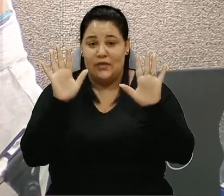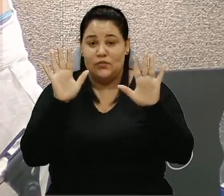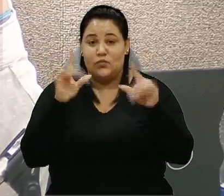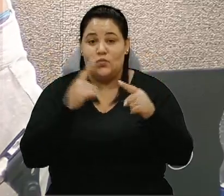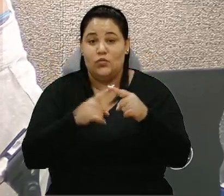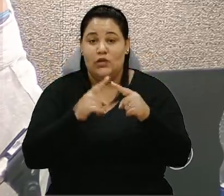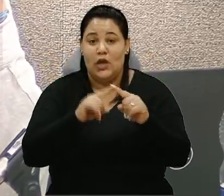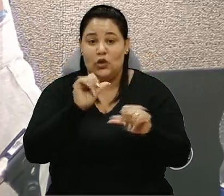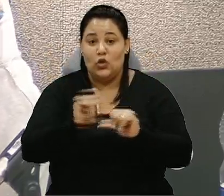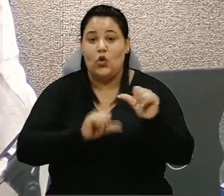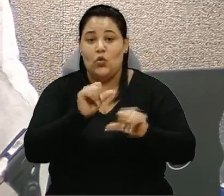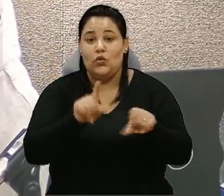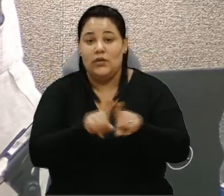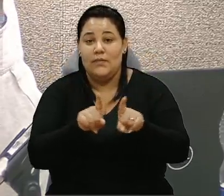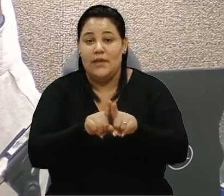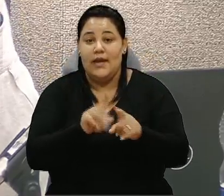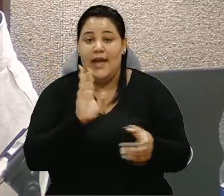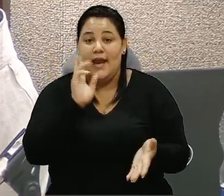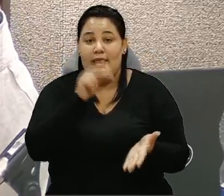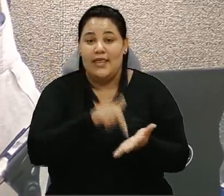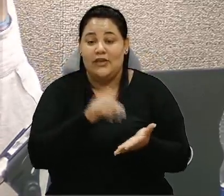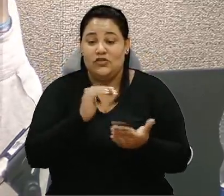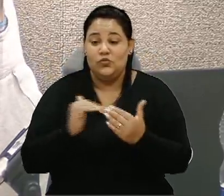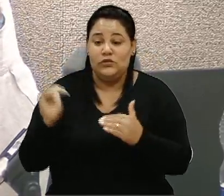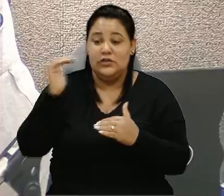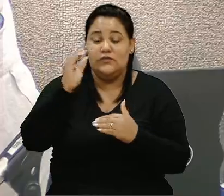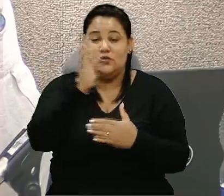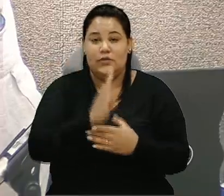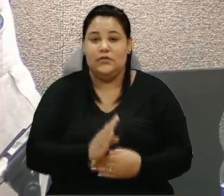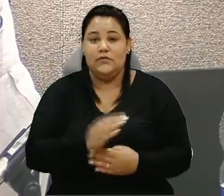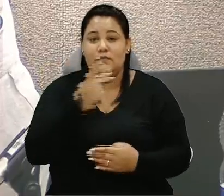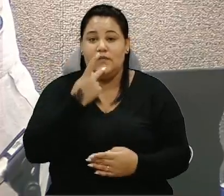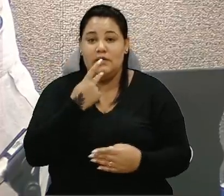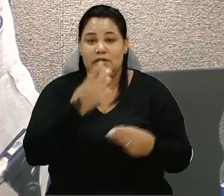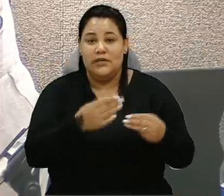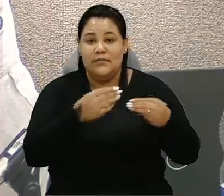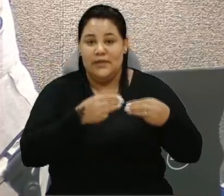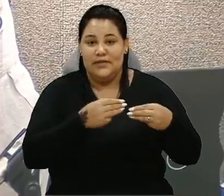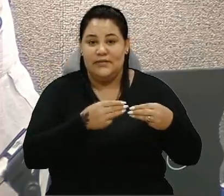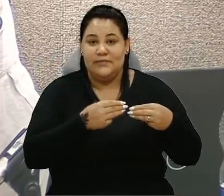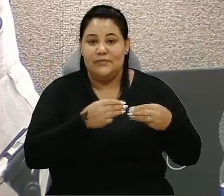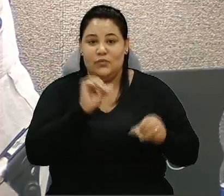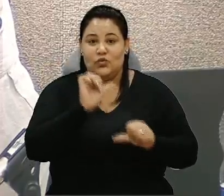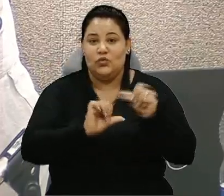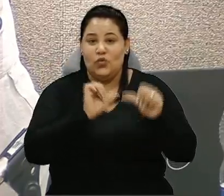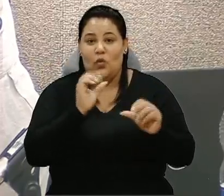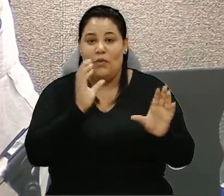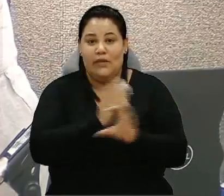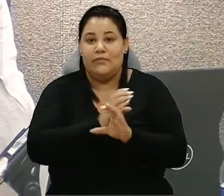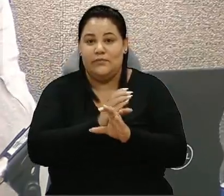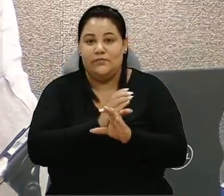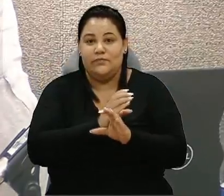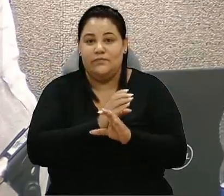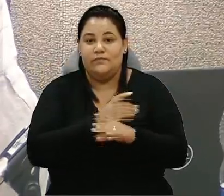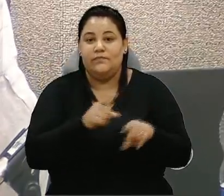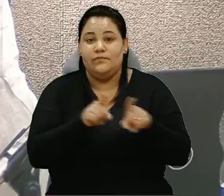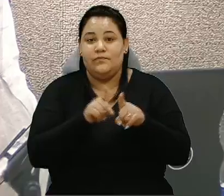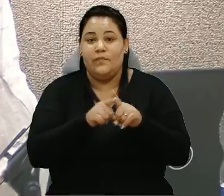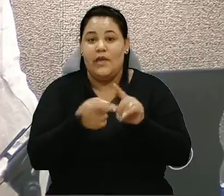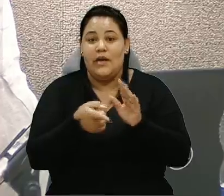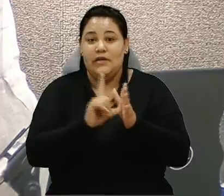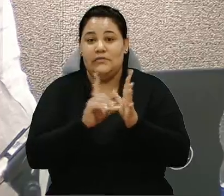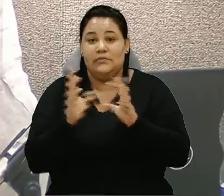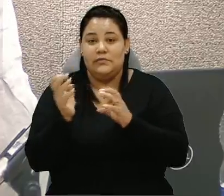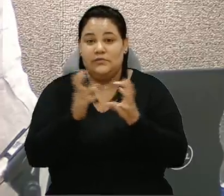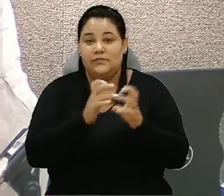mudou também a realidade a nível do Brasil. A questão das emendas parlamentares mudou completamente, né? Se antes lá se brigava